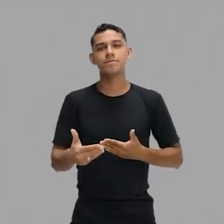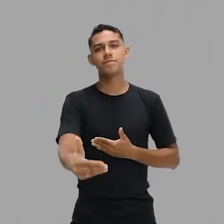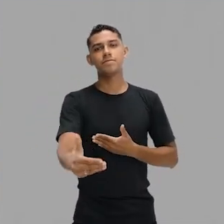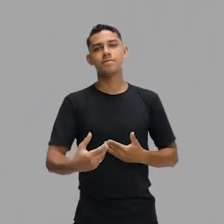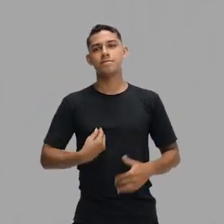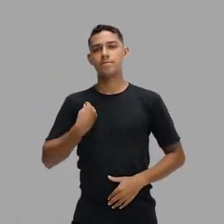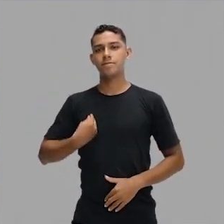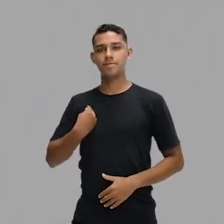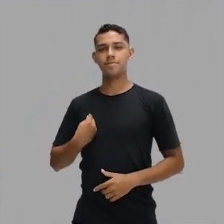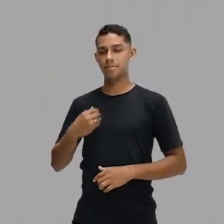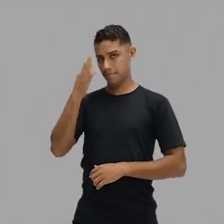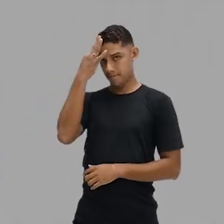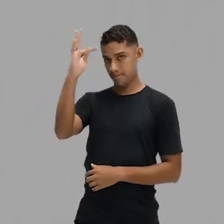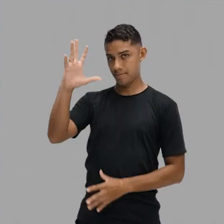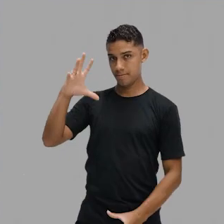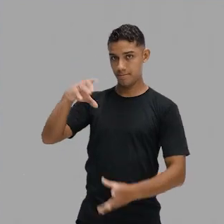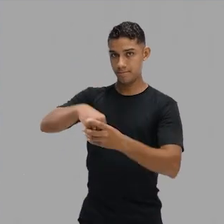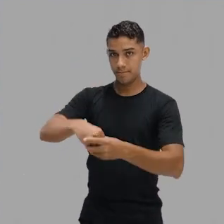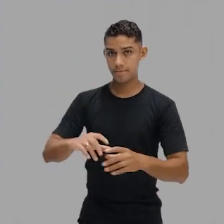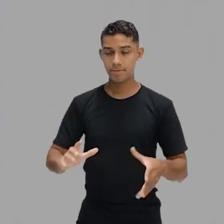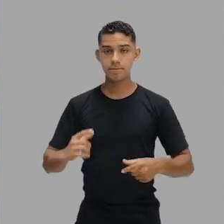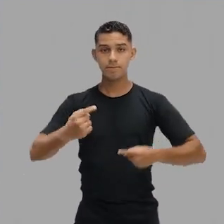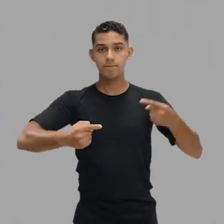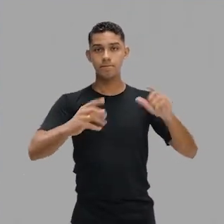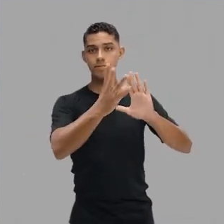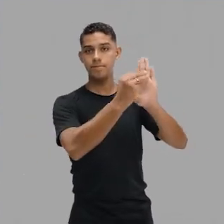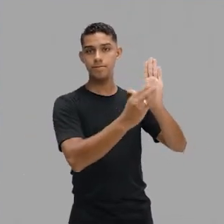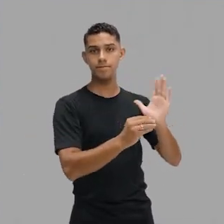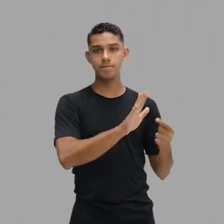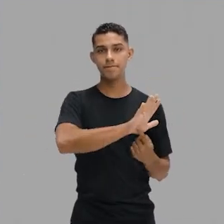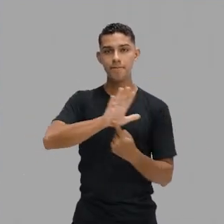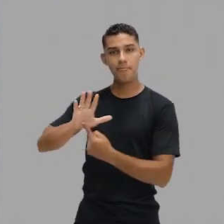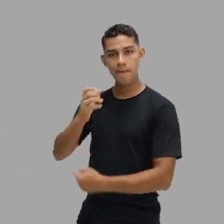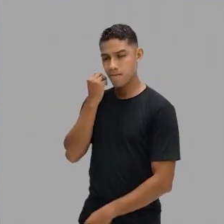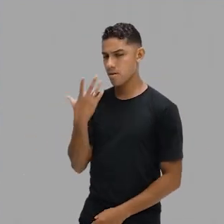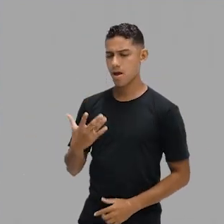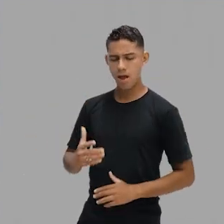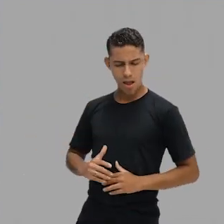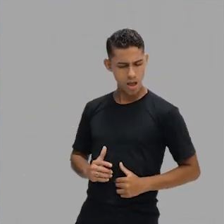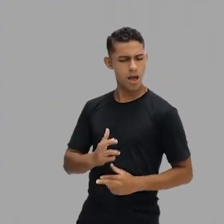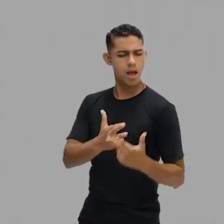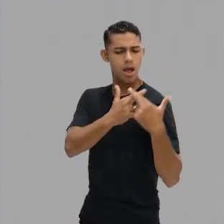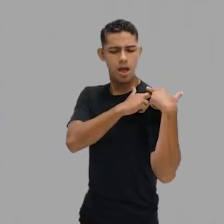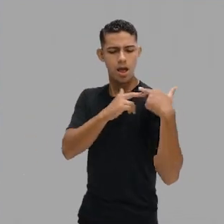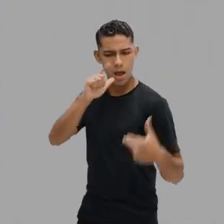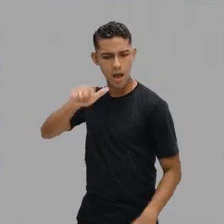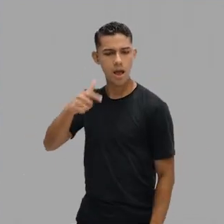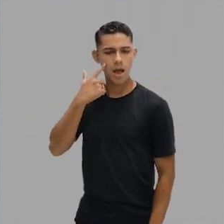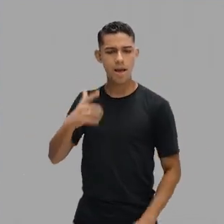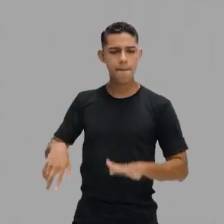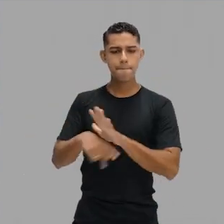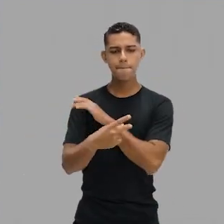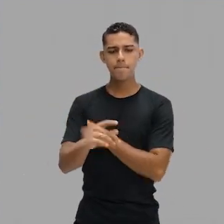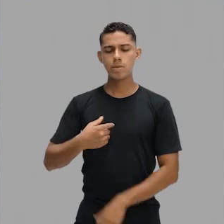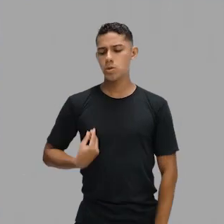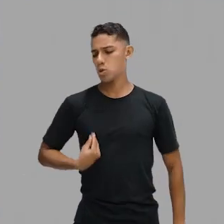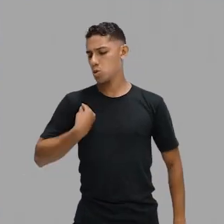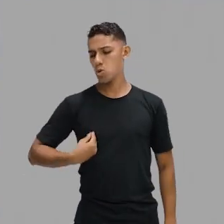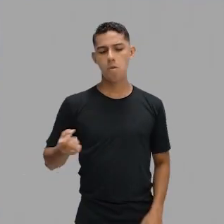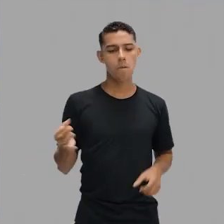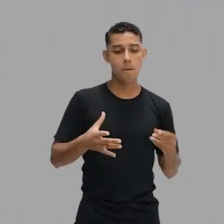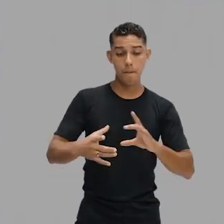teorias contratualistas. Tá? Os nossos grandes contratualistas serão os responsáveis por uma nova vertente dessa